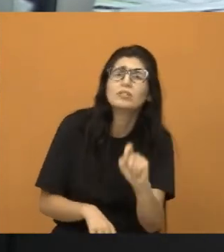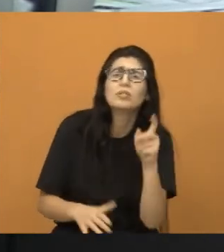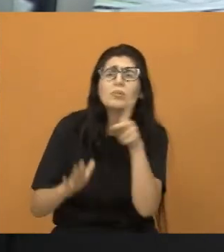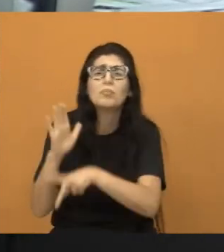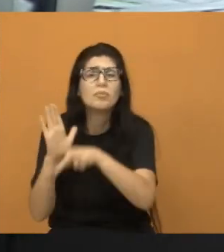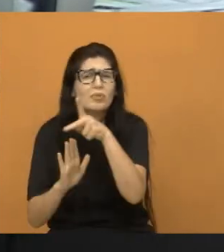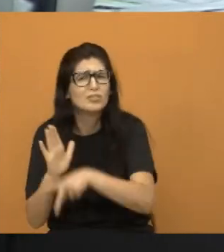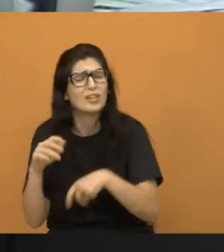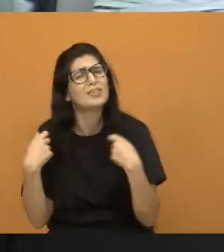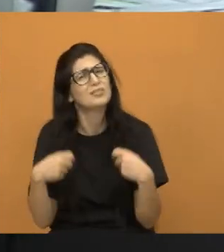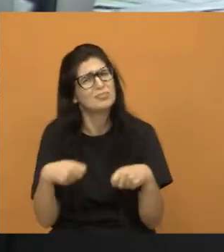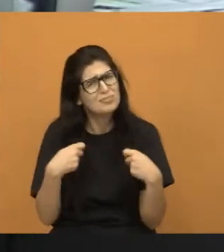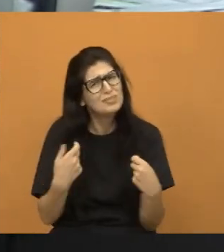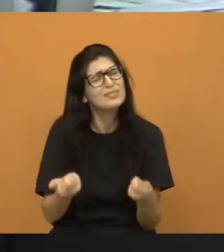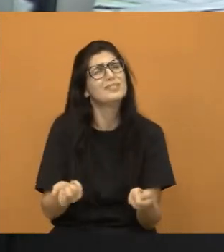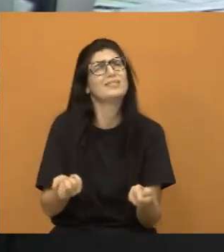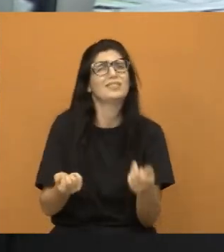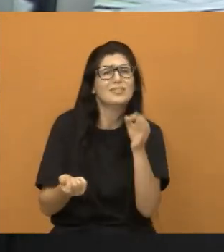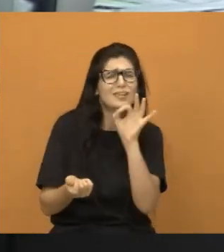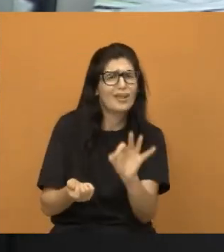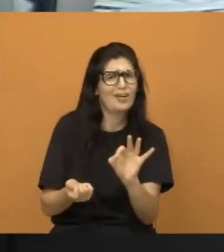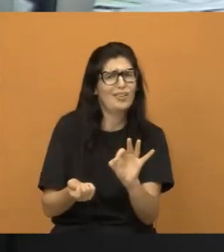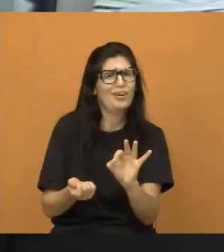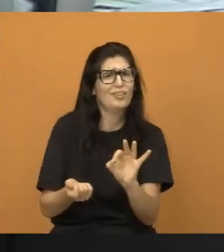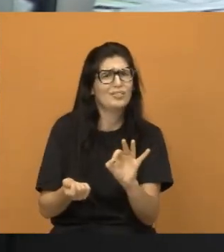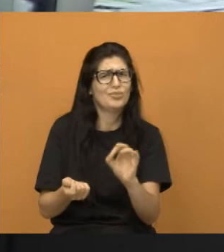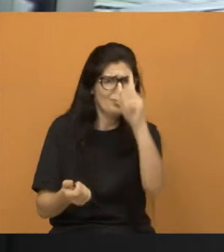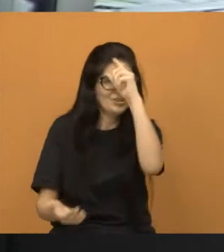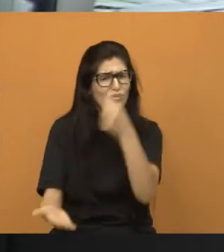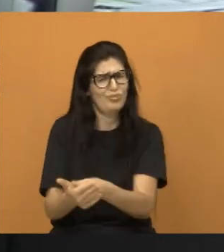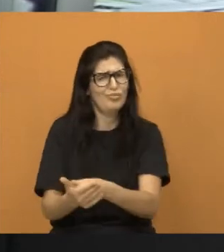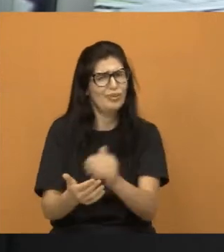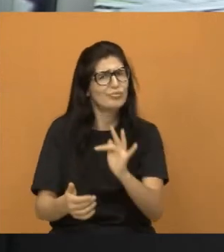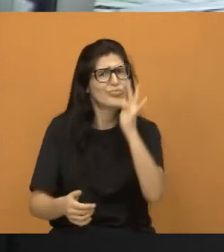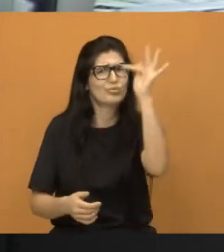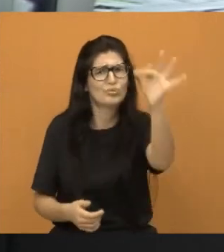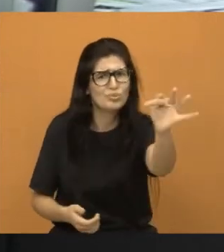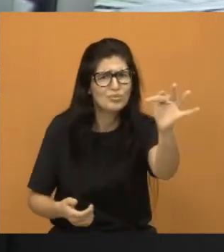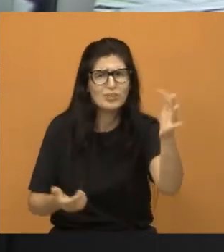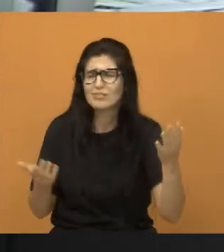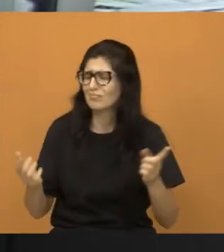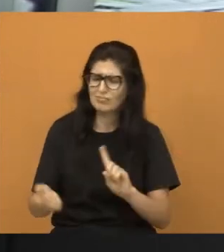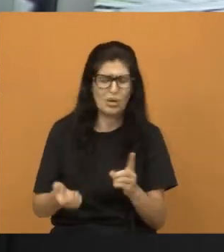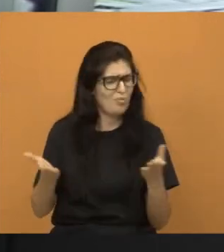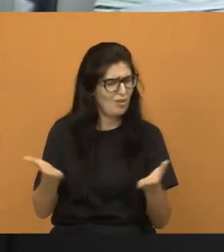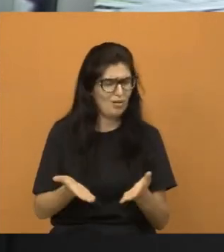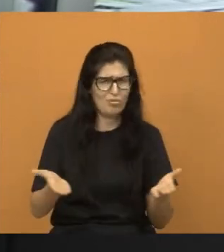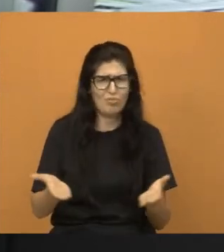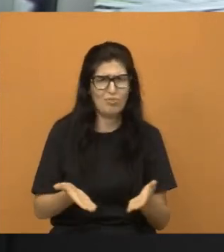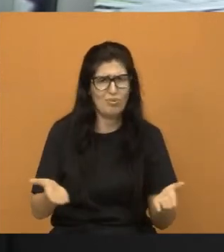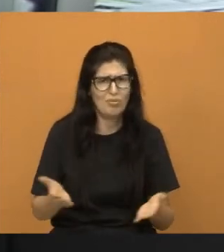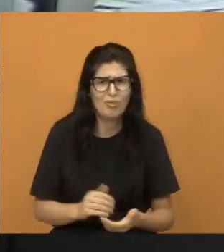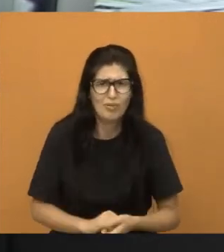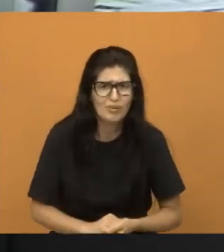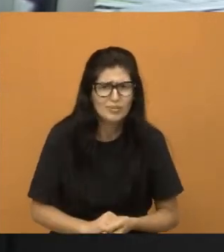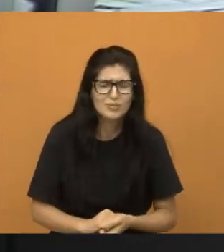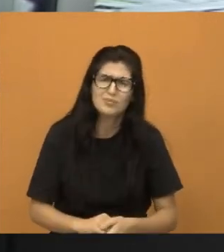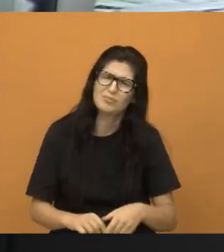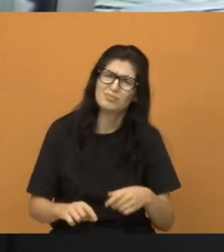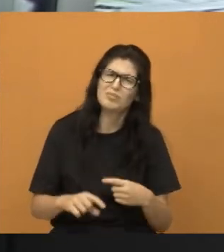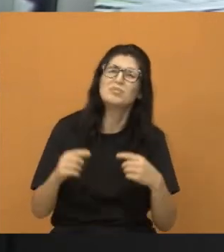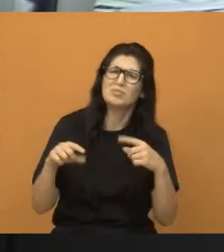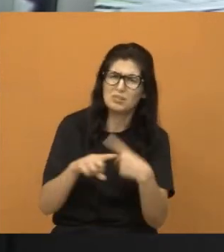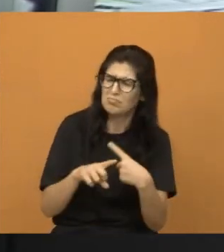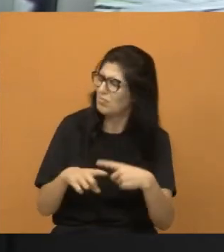projeto deveria ser adiado, porque não ficou muito claro, né? Para mim, a necessidade de todos esses cargos. Então, eu também